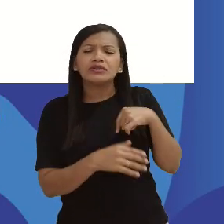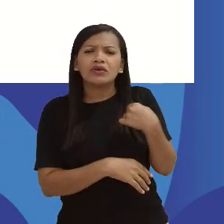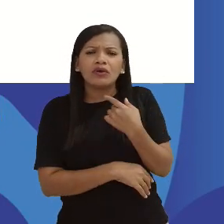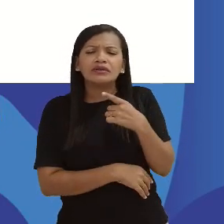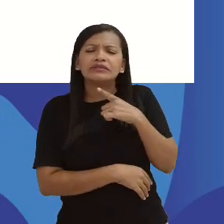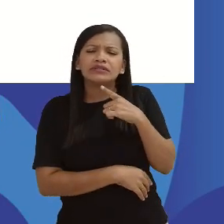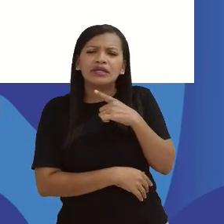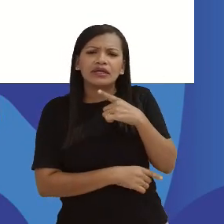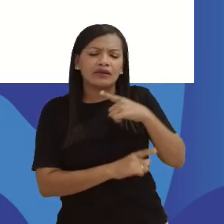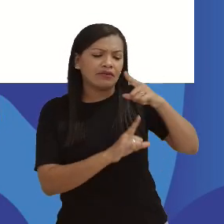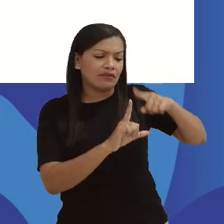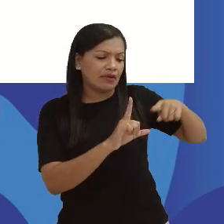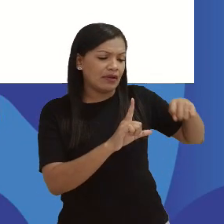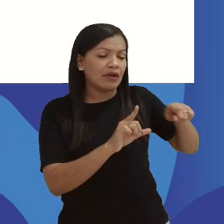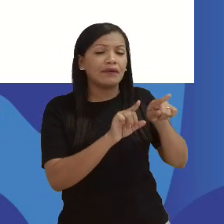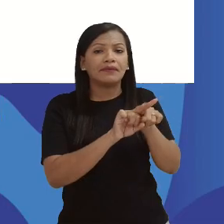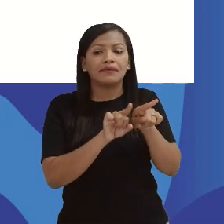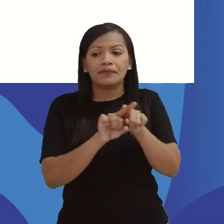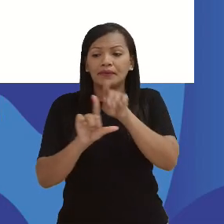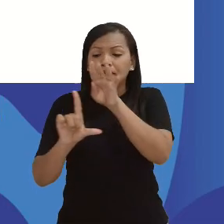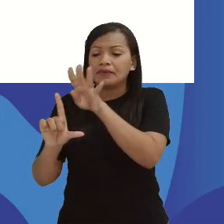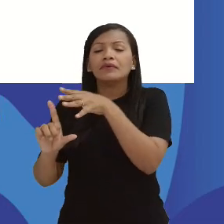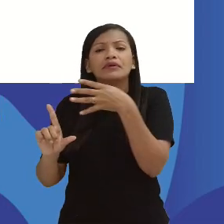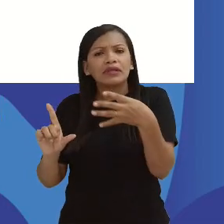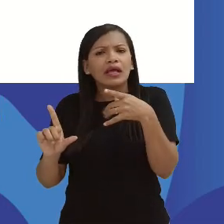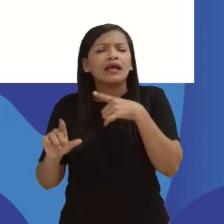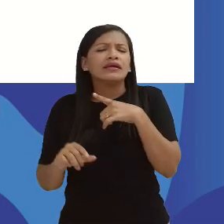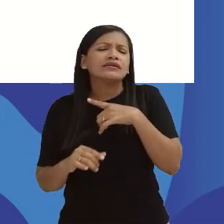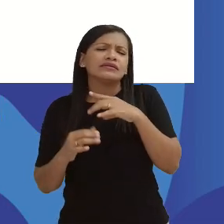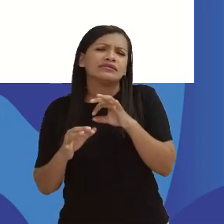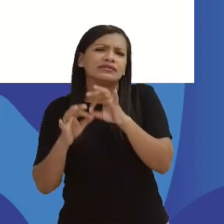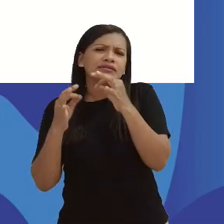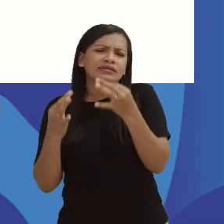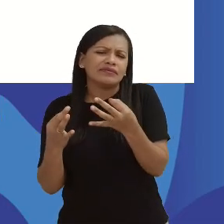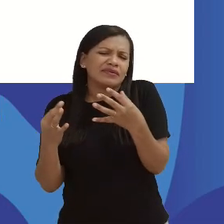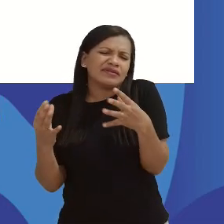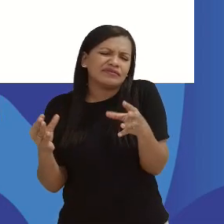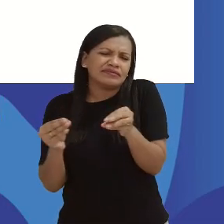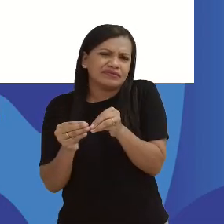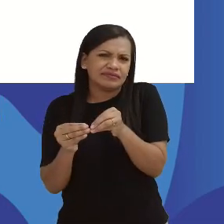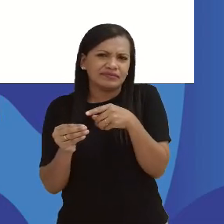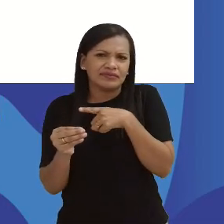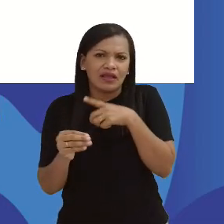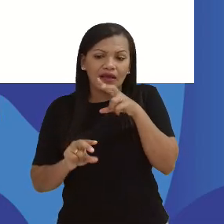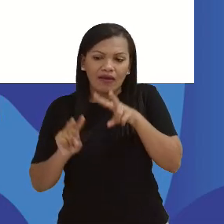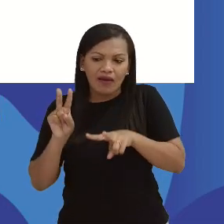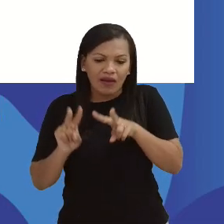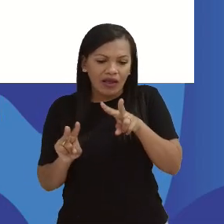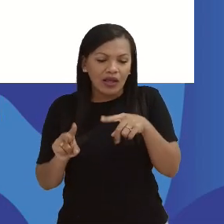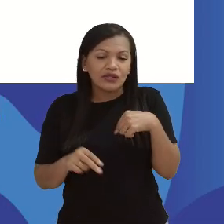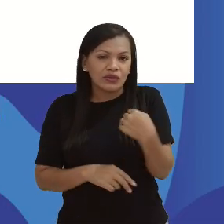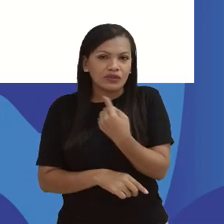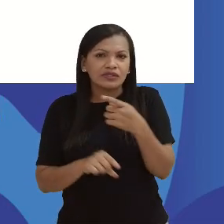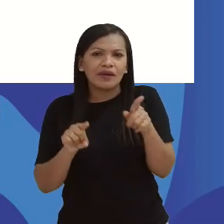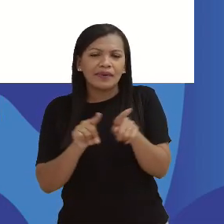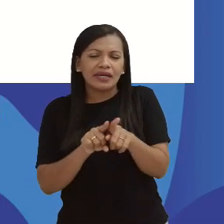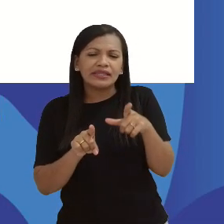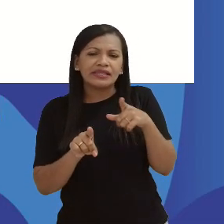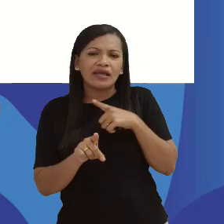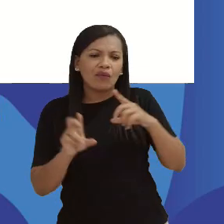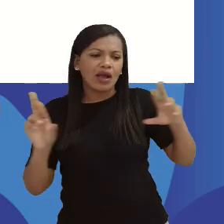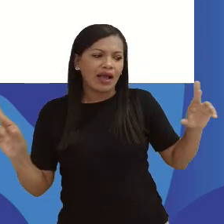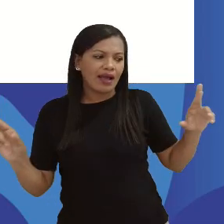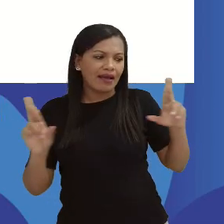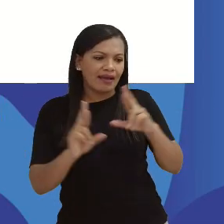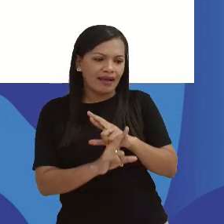tem um gráfico e quando a gente tem uma tabela, além de simplificar essa análise, essas observações, a gente também vai ter uma relação